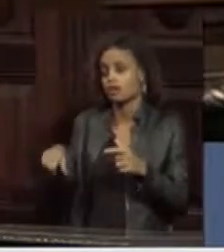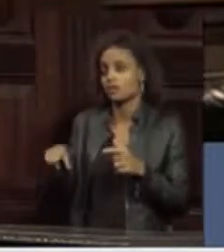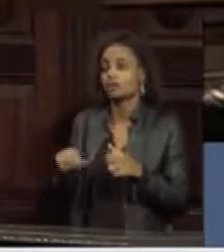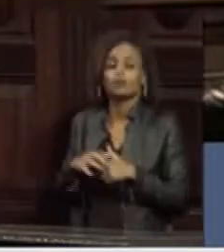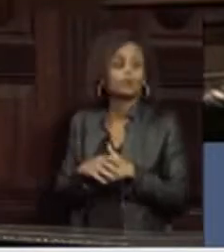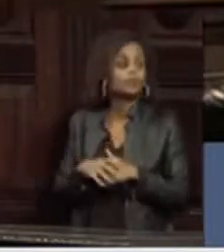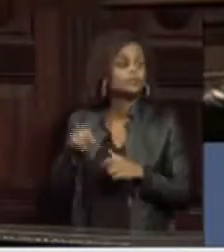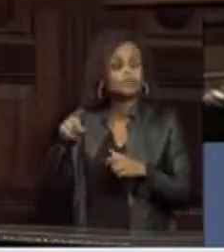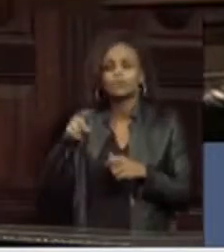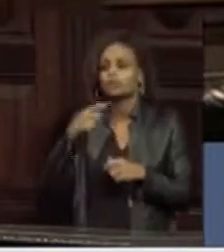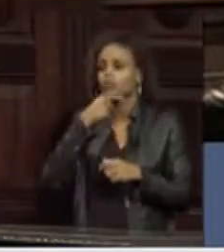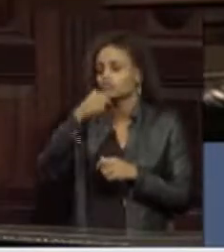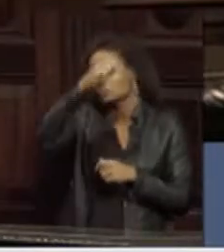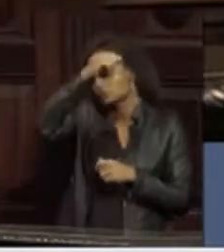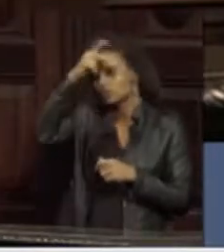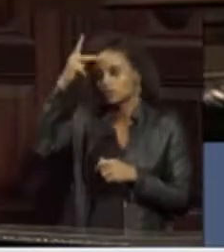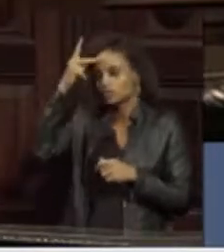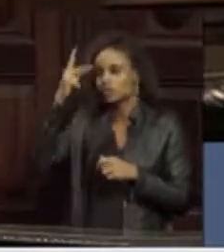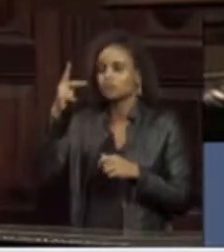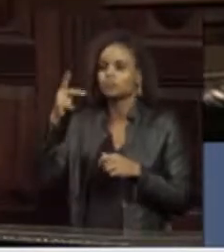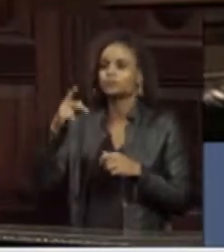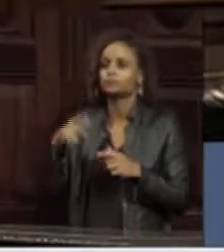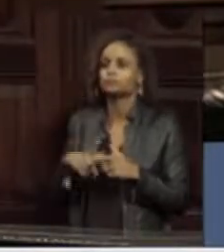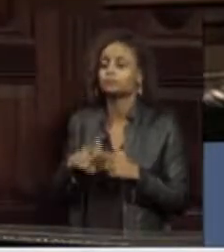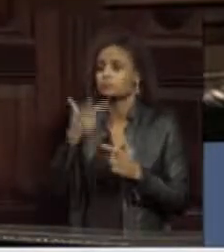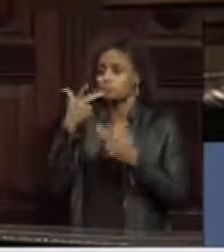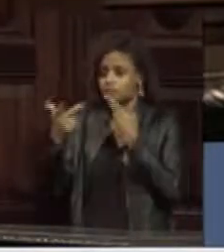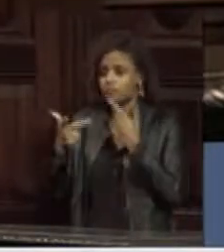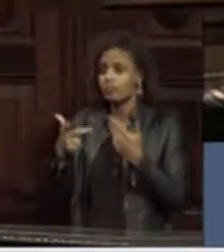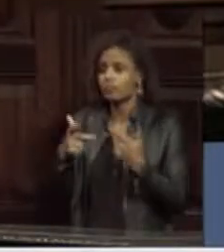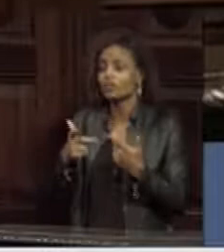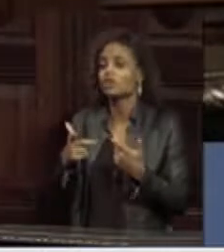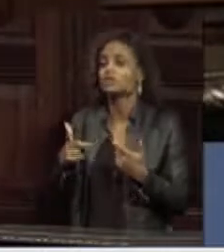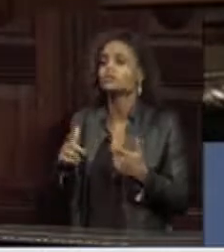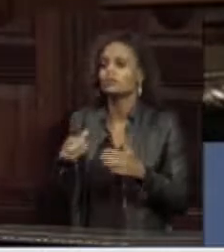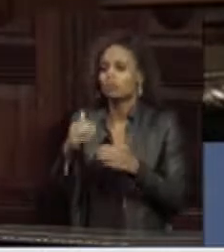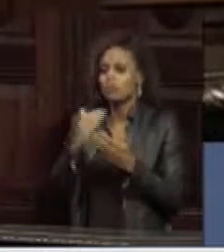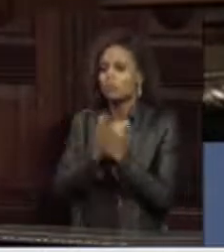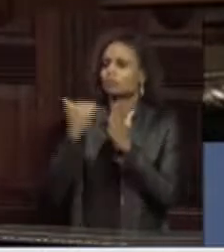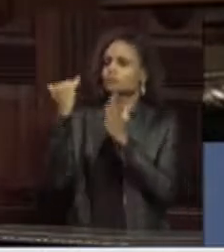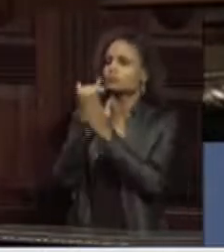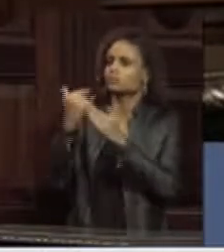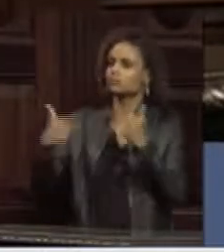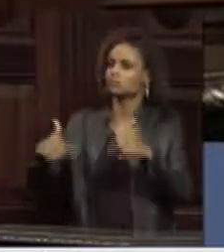campanha menos royalties, mais emprego.